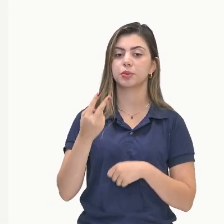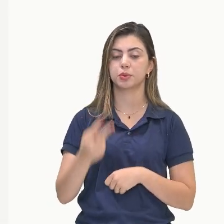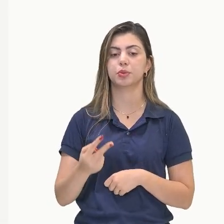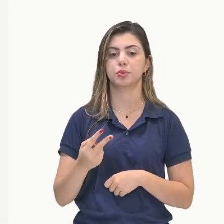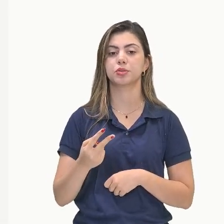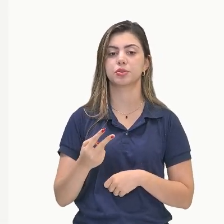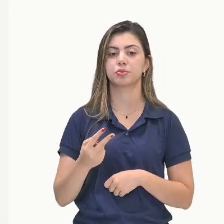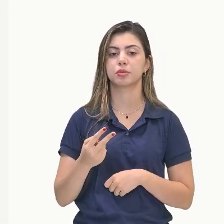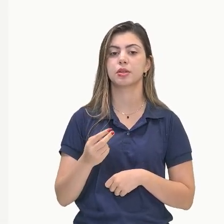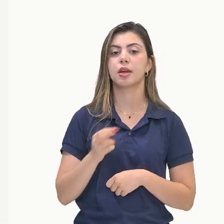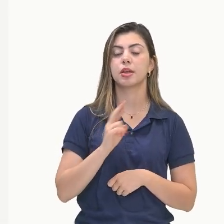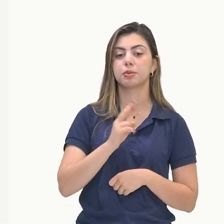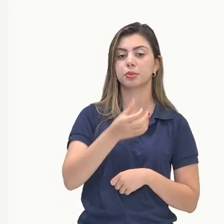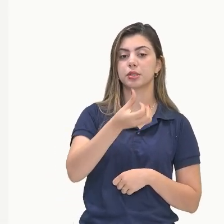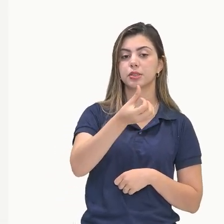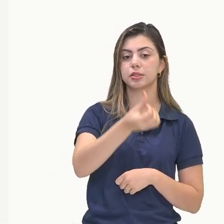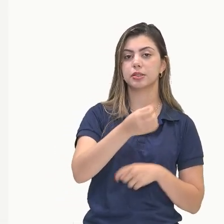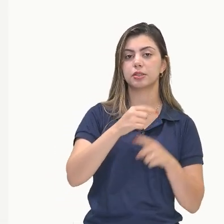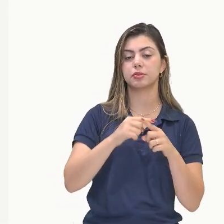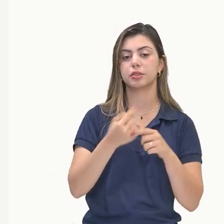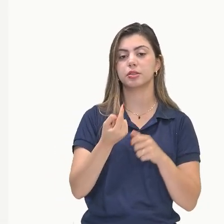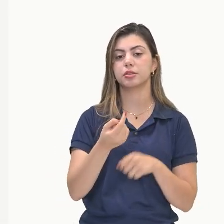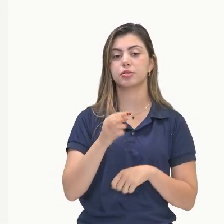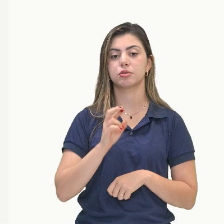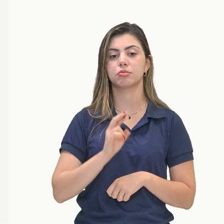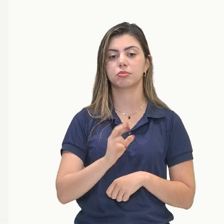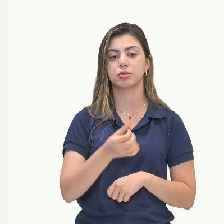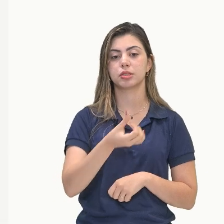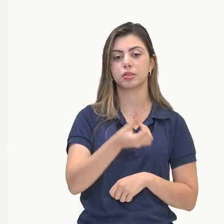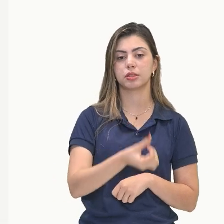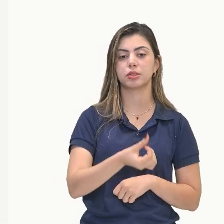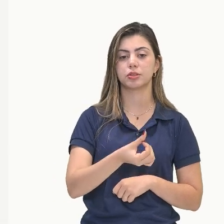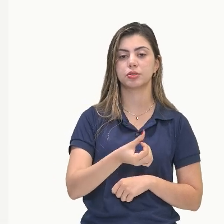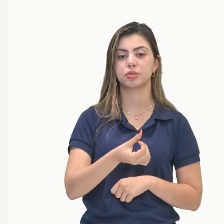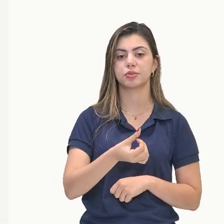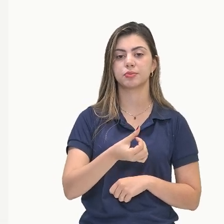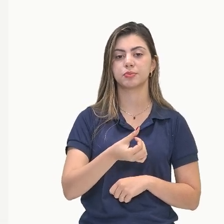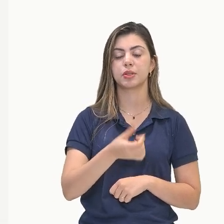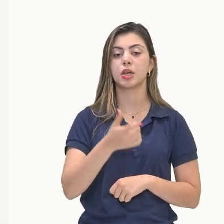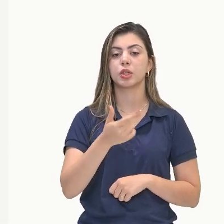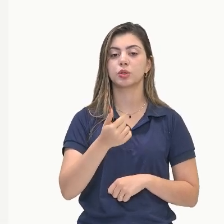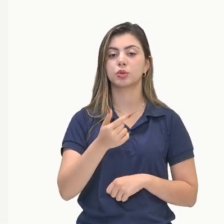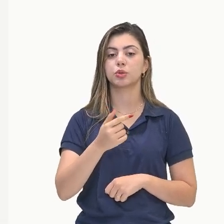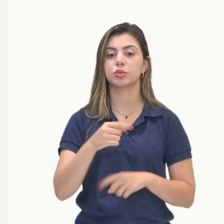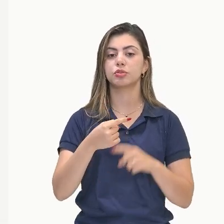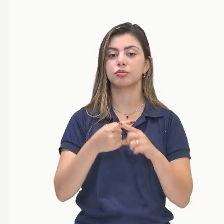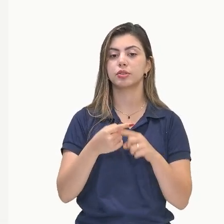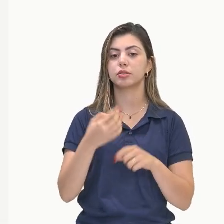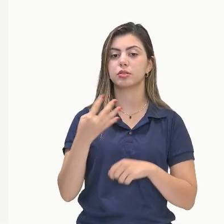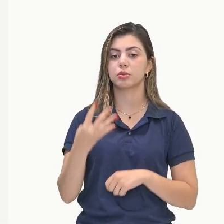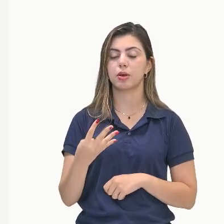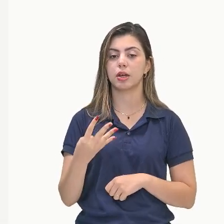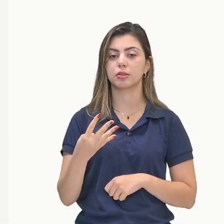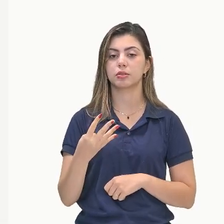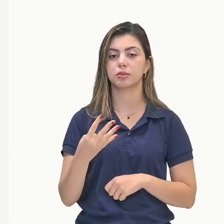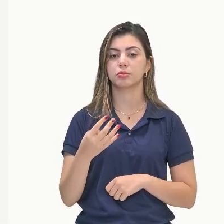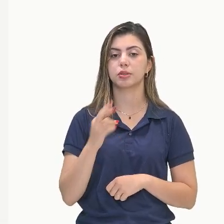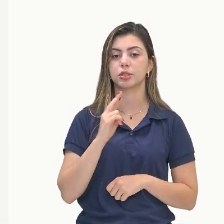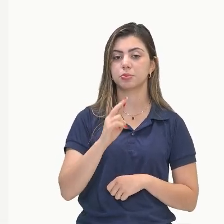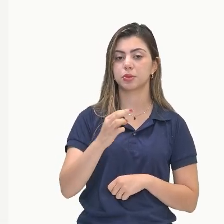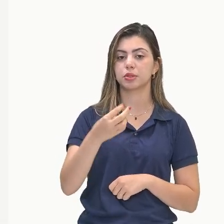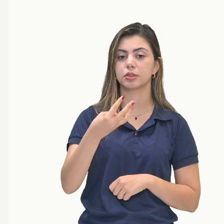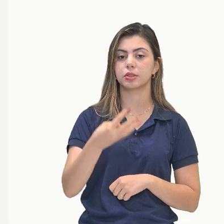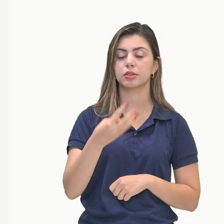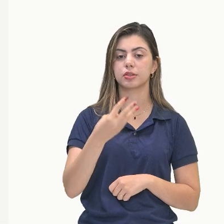Divido por 2 é igual a 6, 6 vezes 1 é 6, está aqui o 6. 12 por 4 é 3,